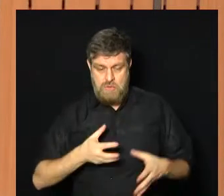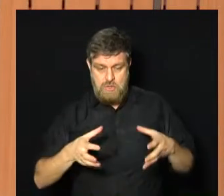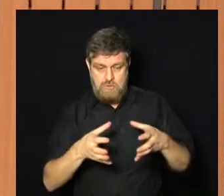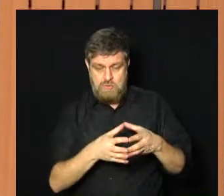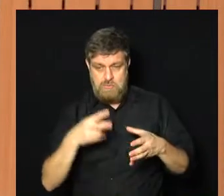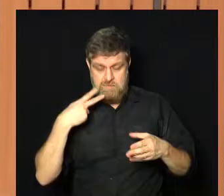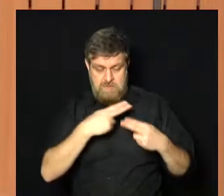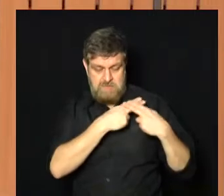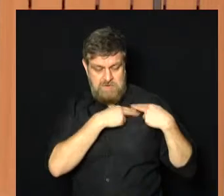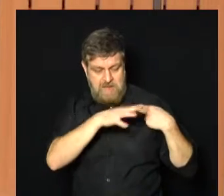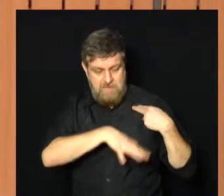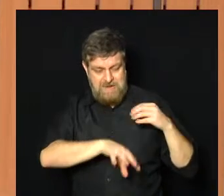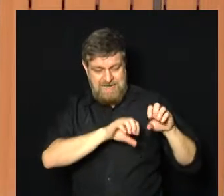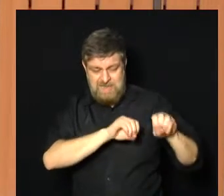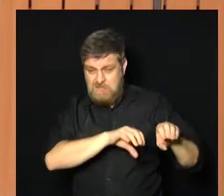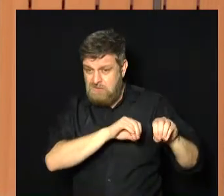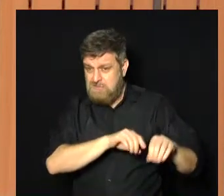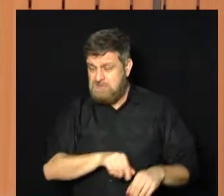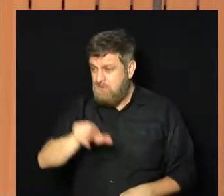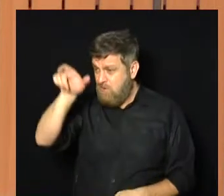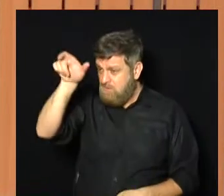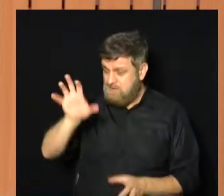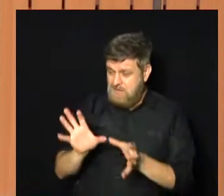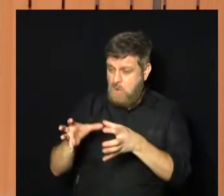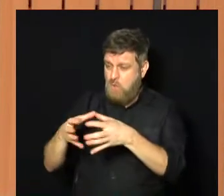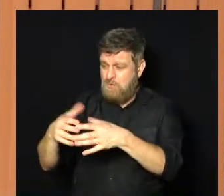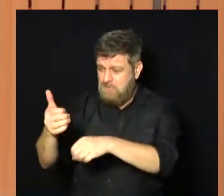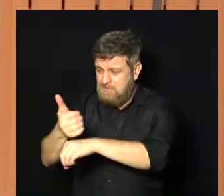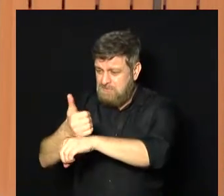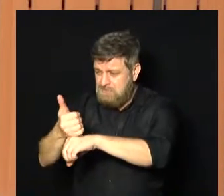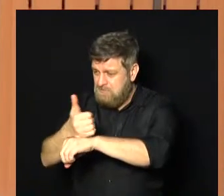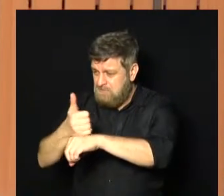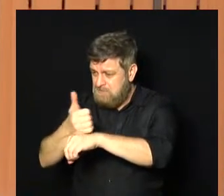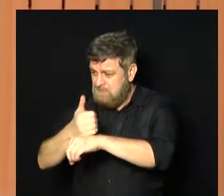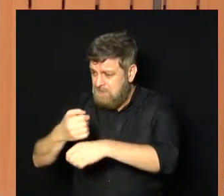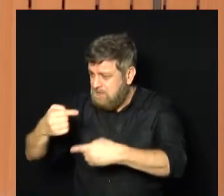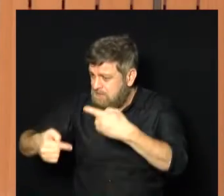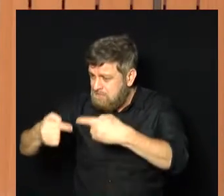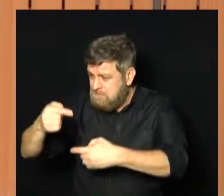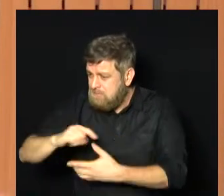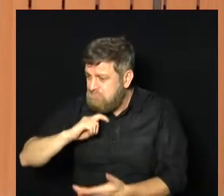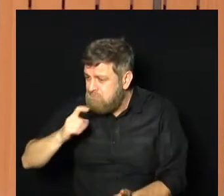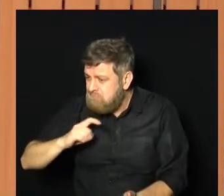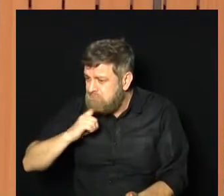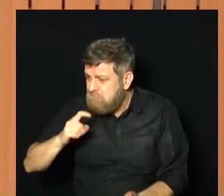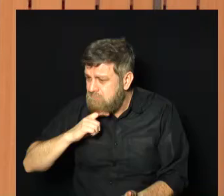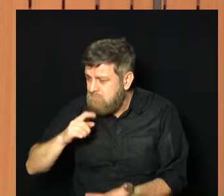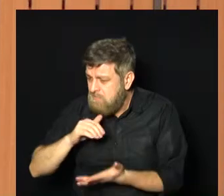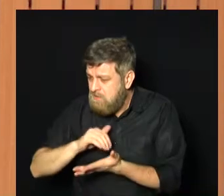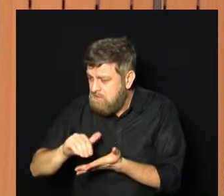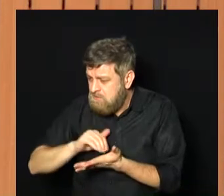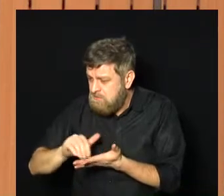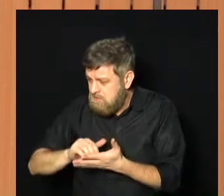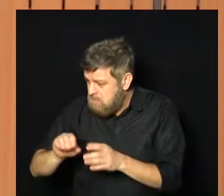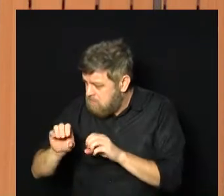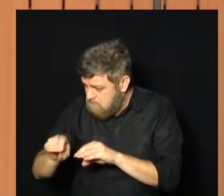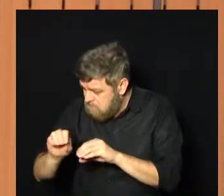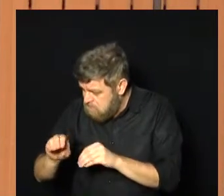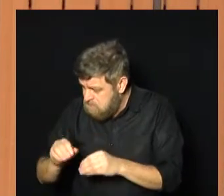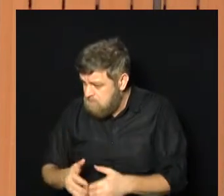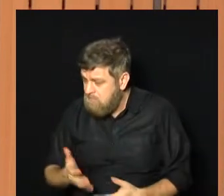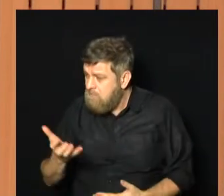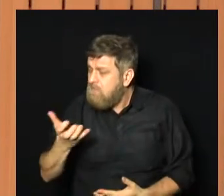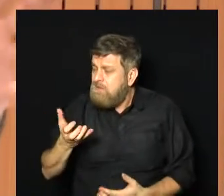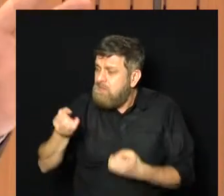Câmara, vocês não tiveram mais nenhuma oportunidade de discutir com a Secretaria Municipal. Eu queria que você